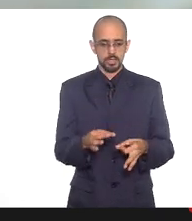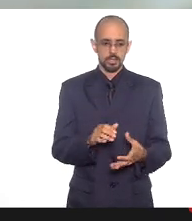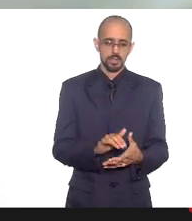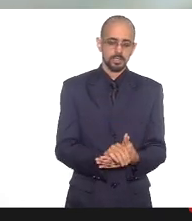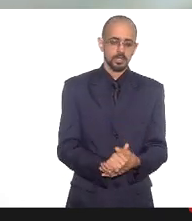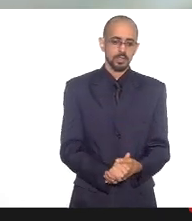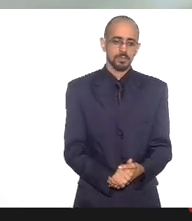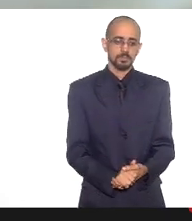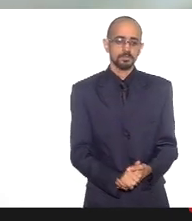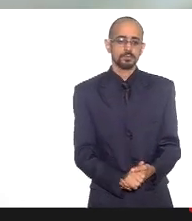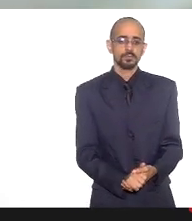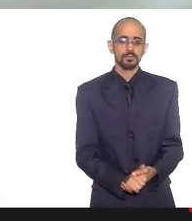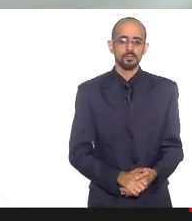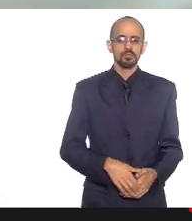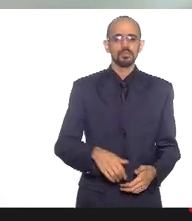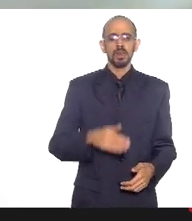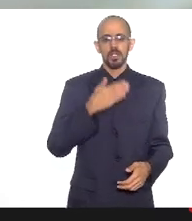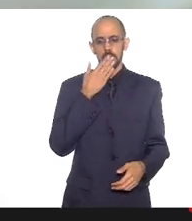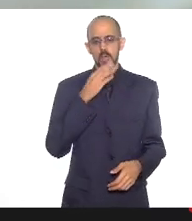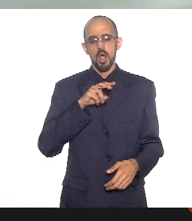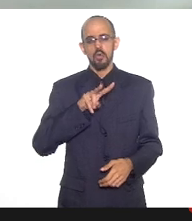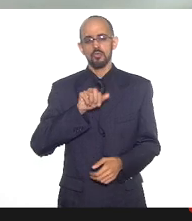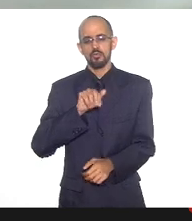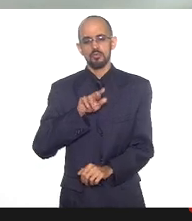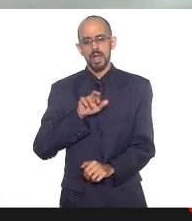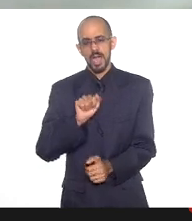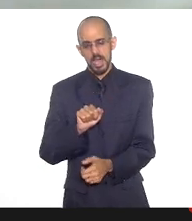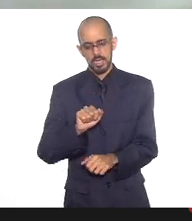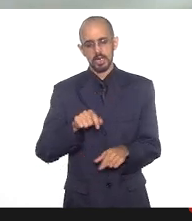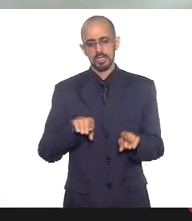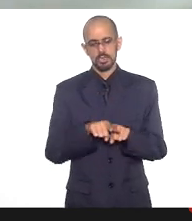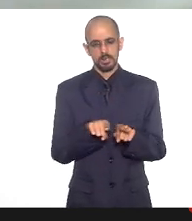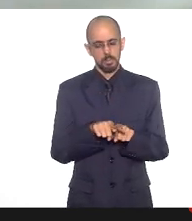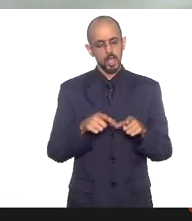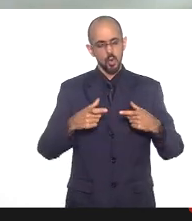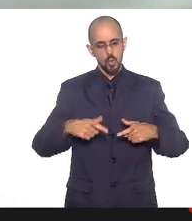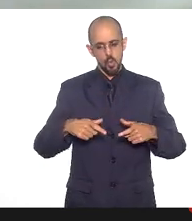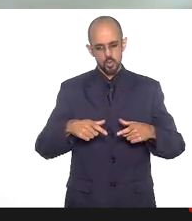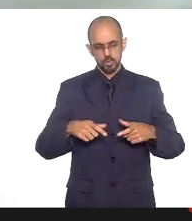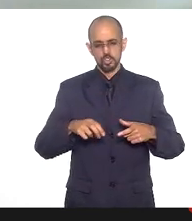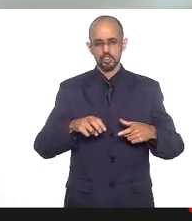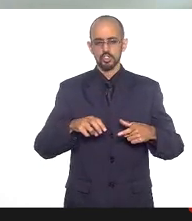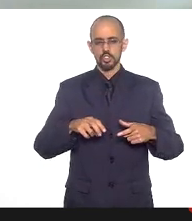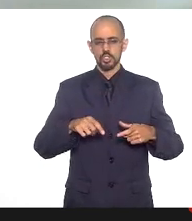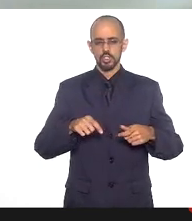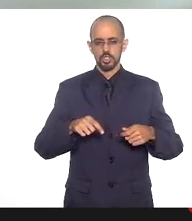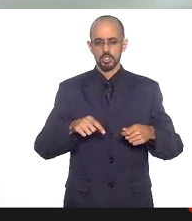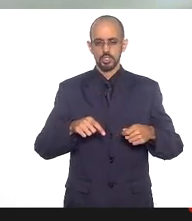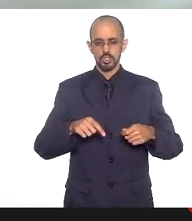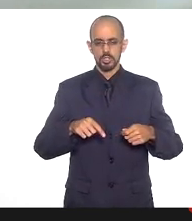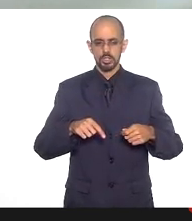em que vara isso está, que instâncias, né? Isso está